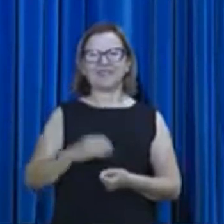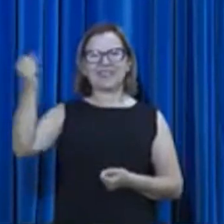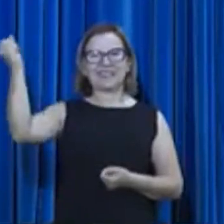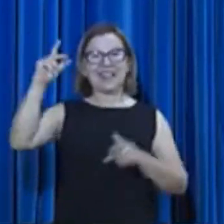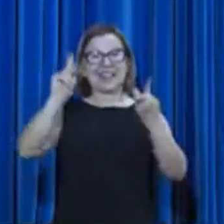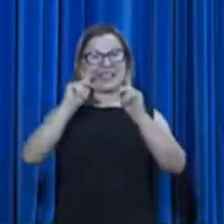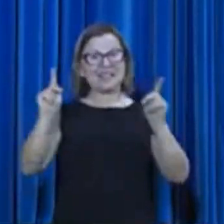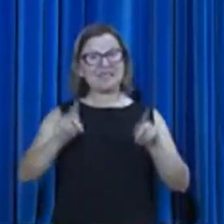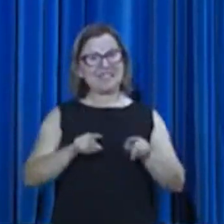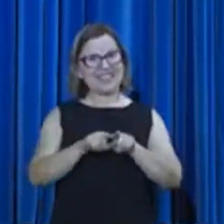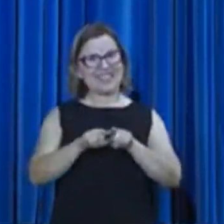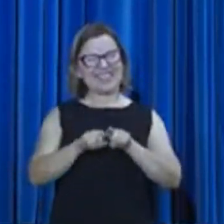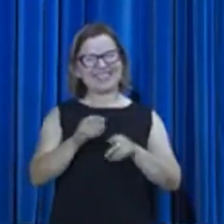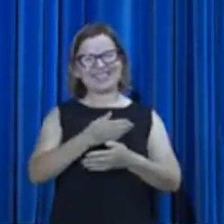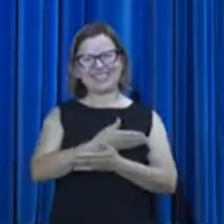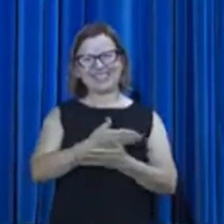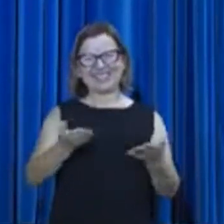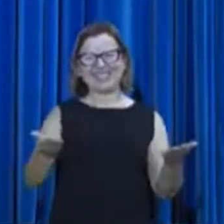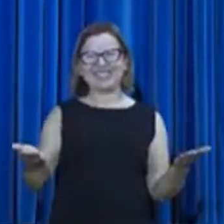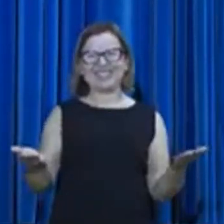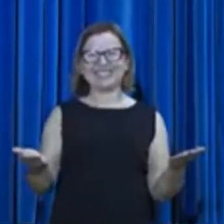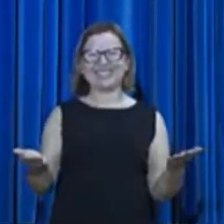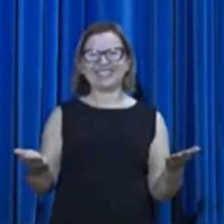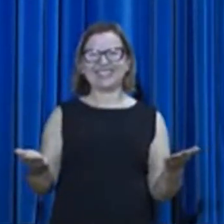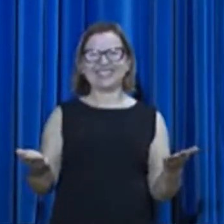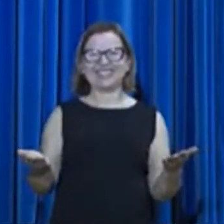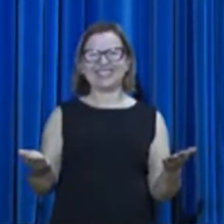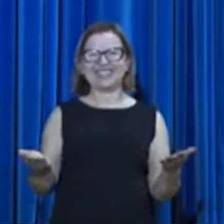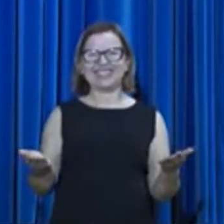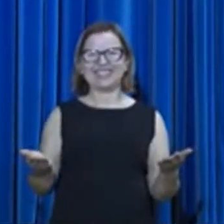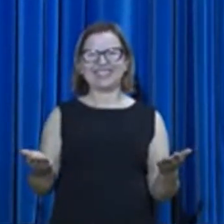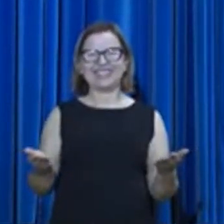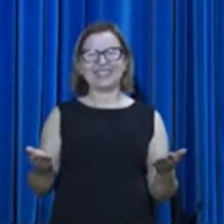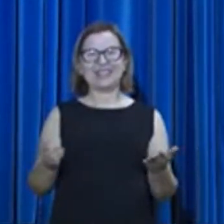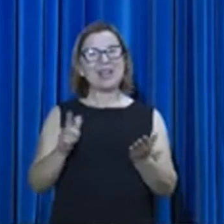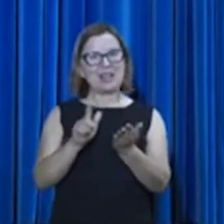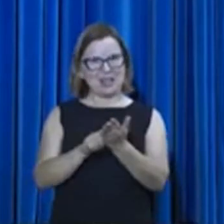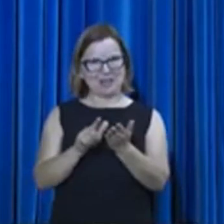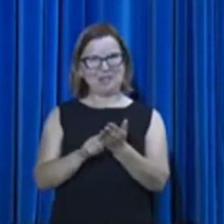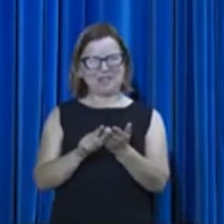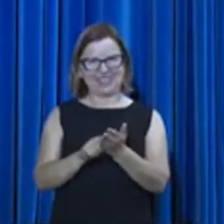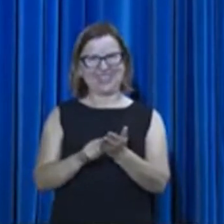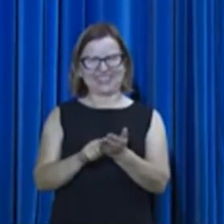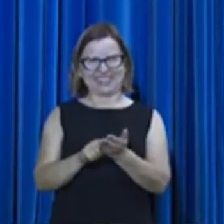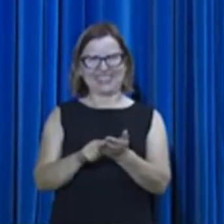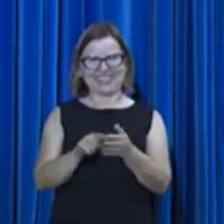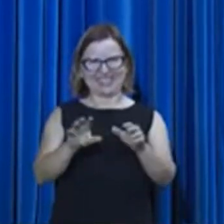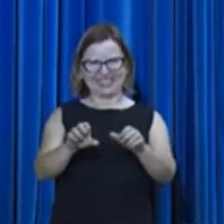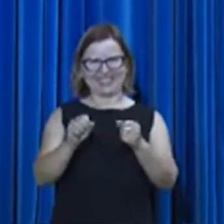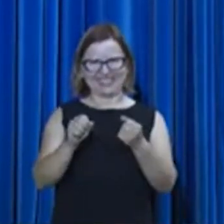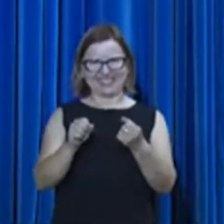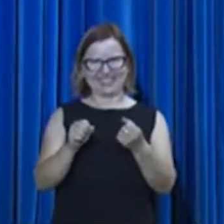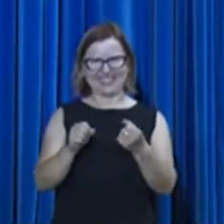Graça e paz, meus irmãos. Você está com o seu boletim aí em mãos?